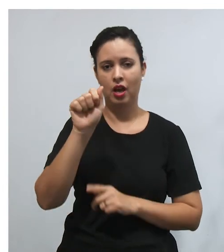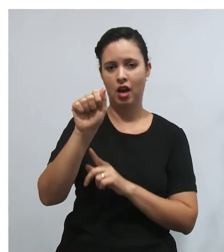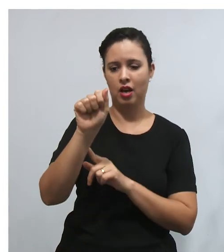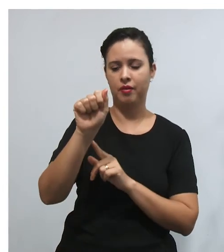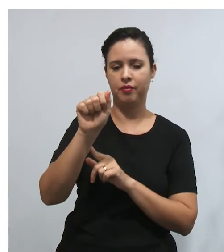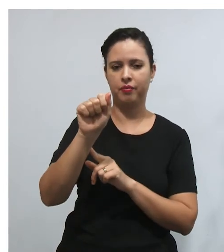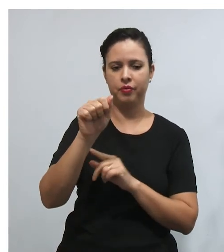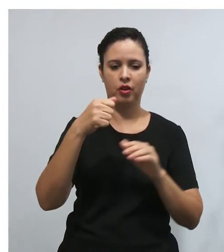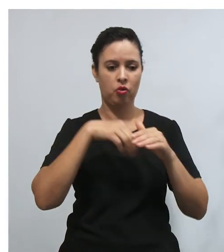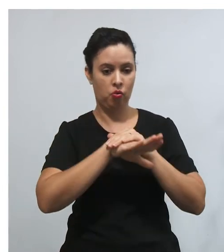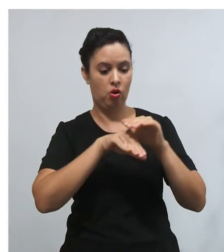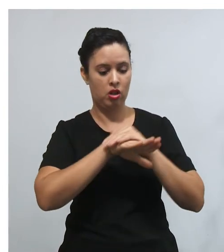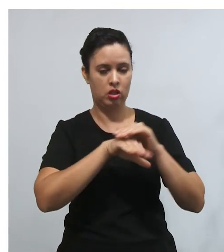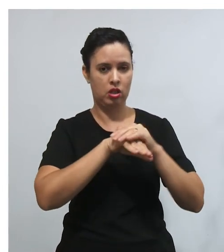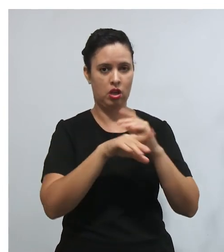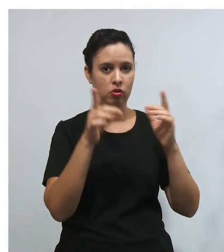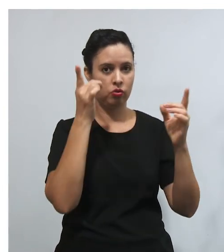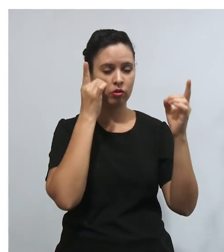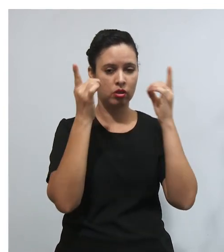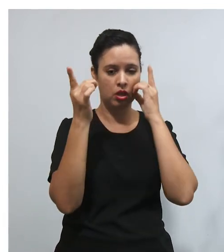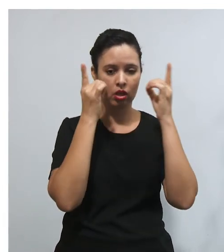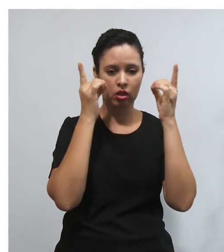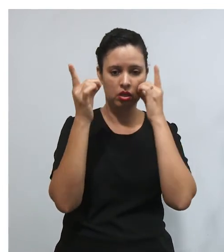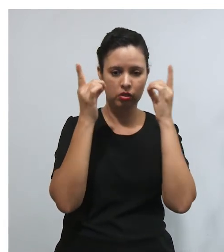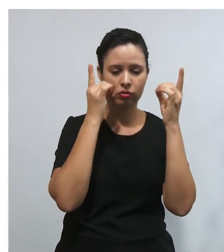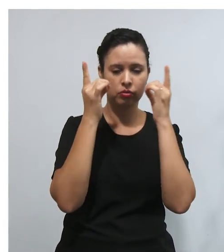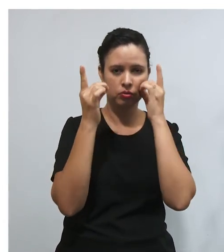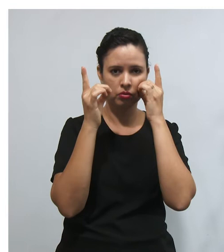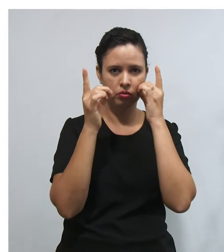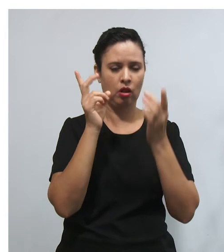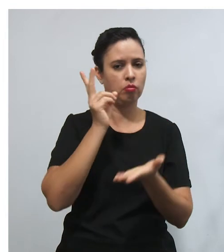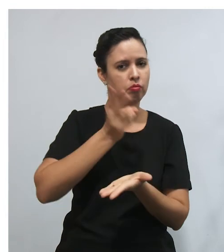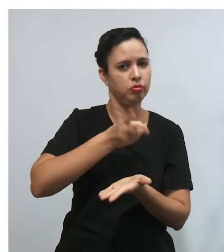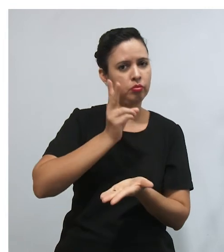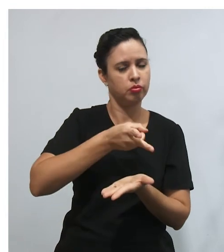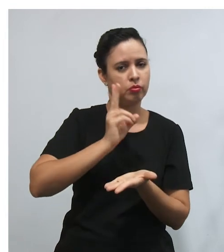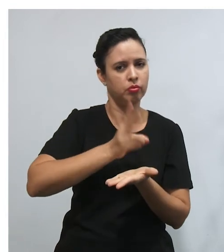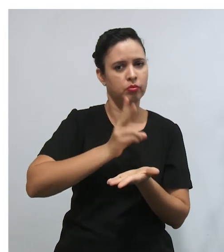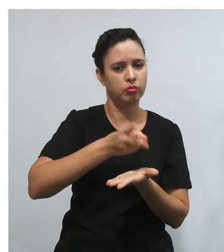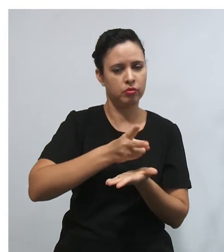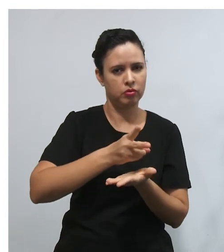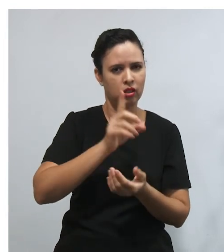alternativa A, armazenar os dados de forma permanente,